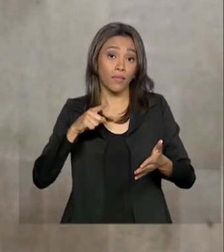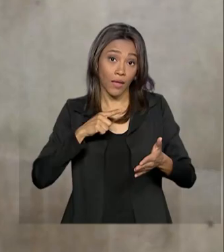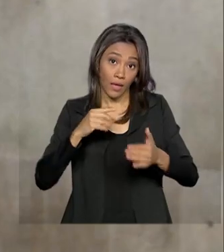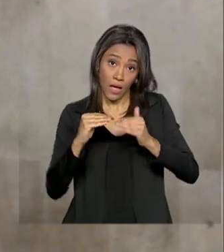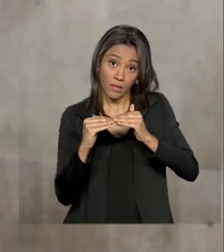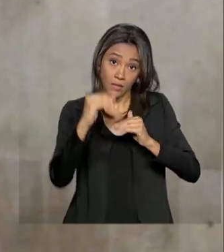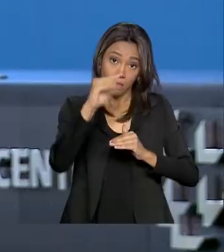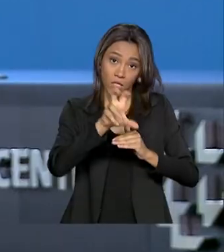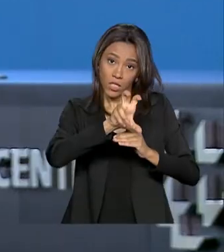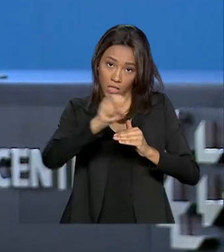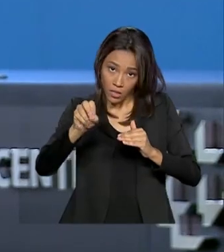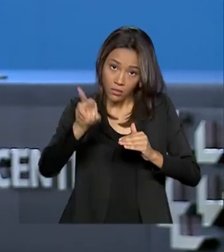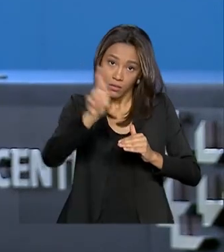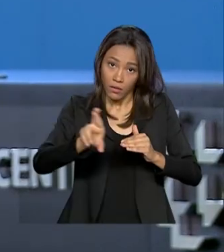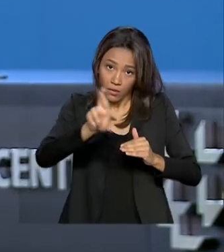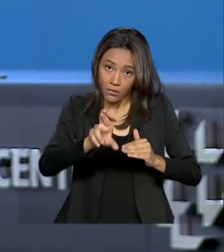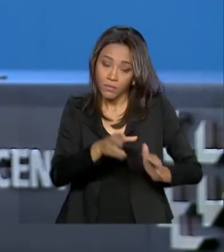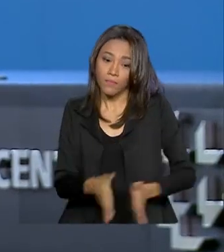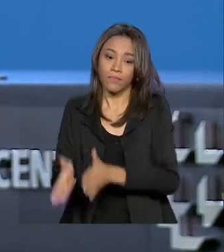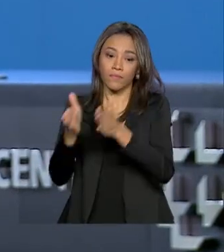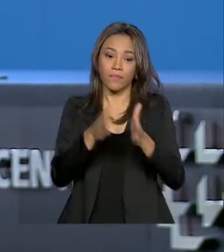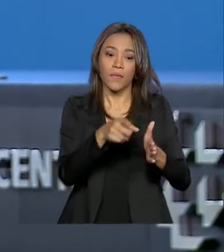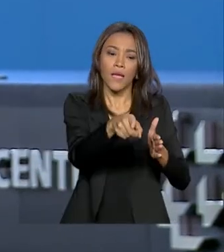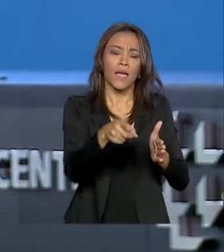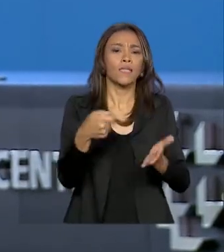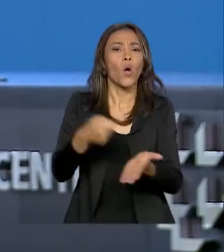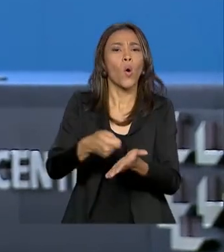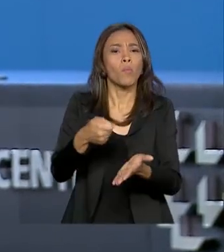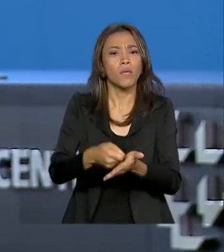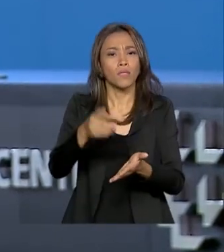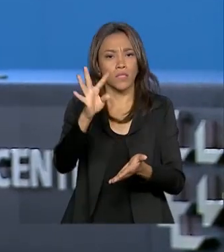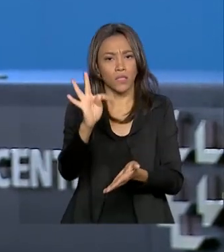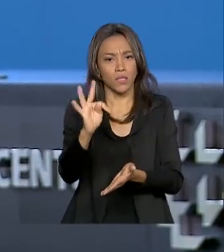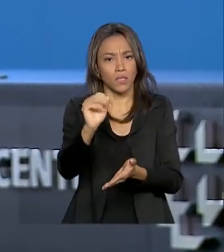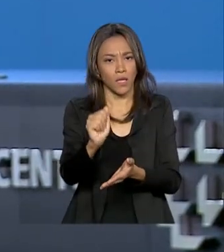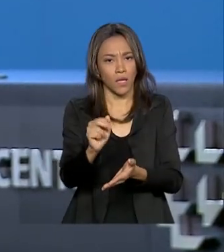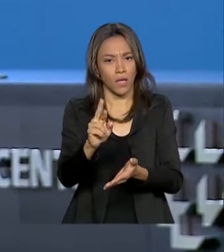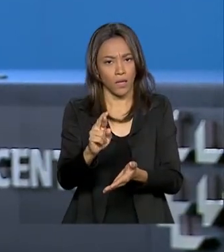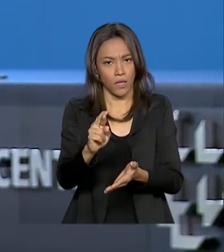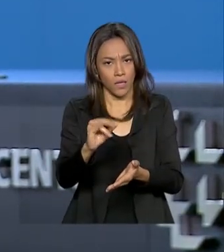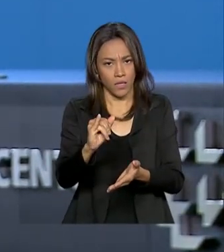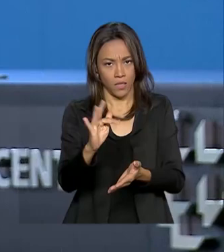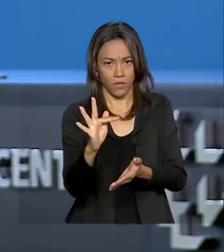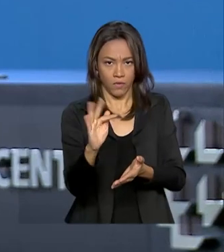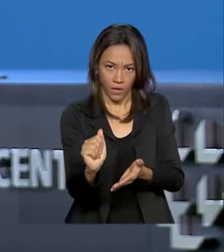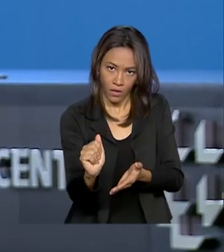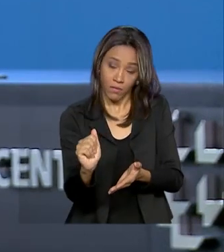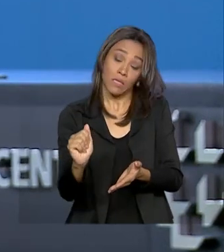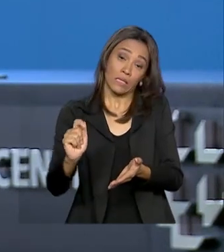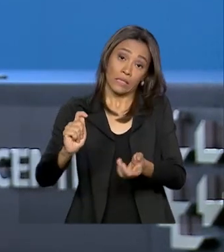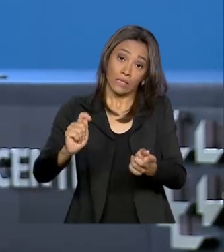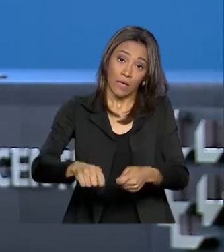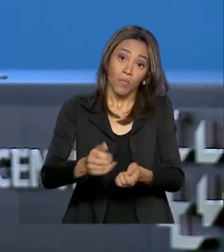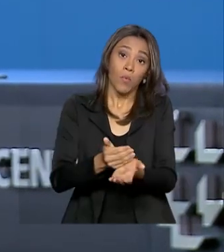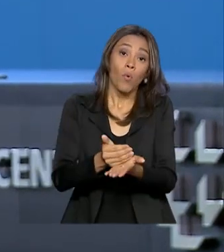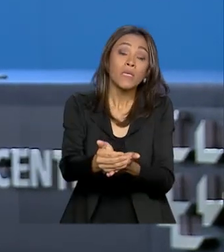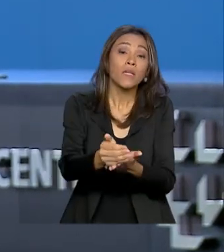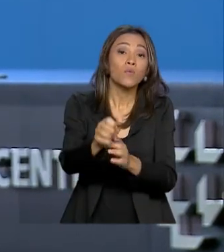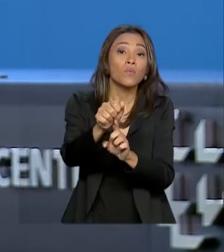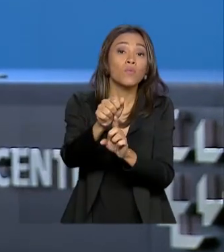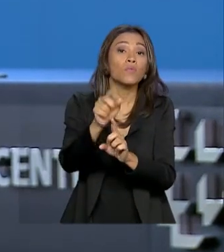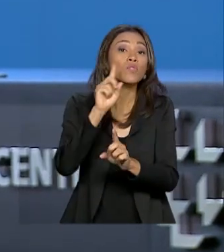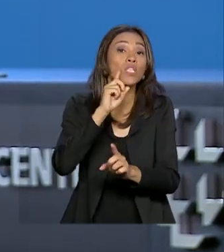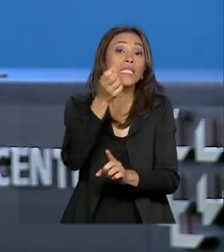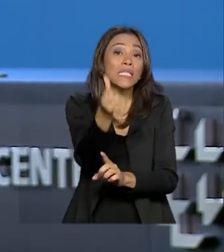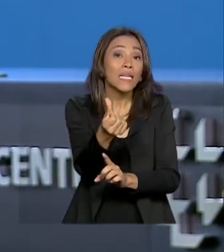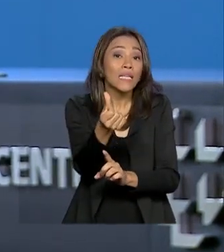500 reais. A possibilidade de cobrança de tarifa vai poder ser feita a partir de 6 de janeiro para os